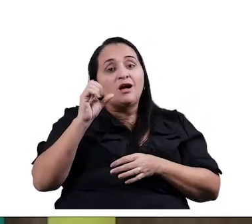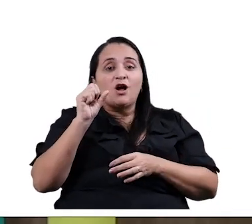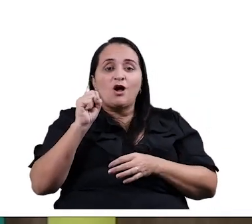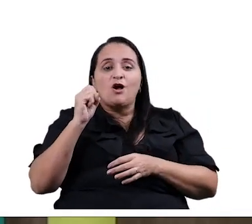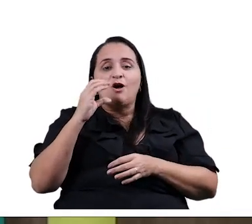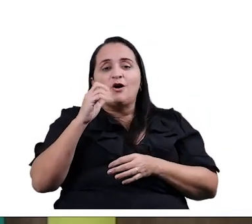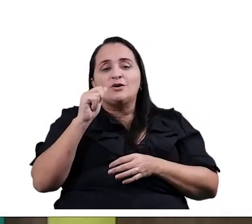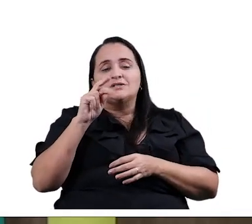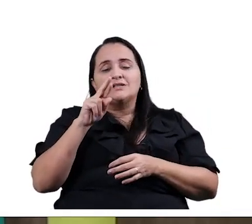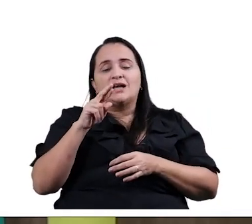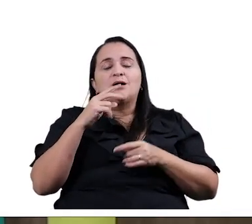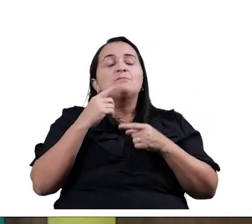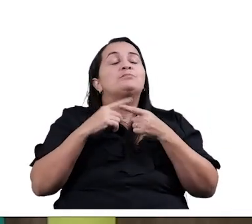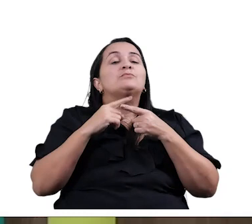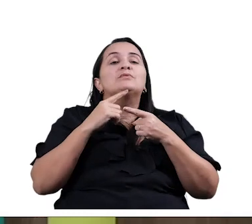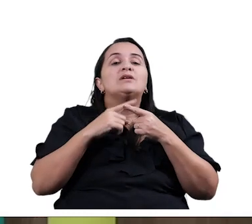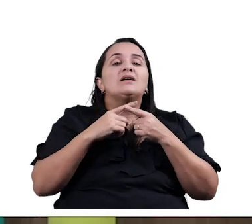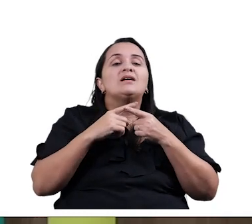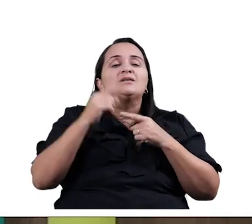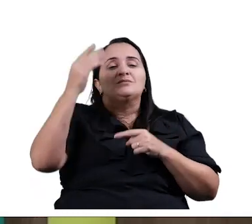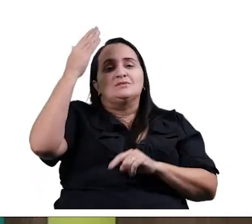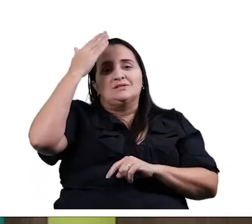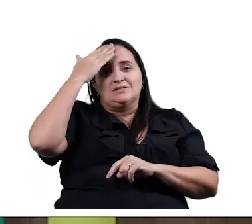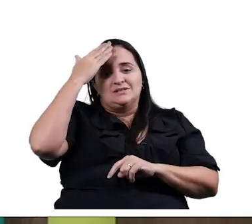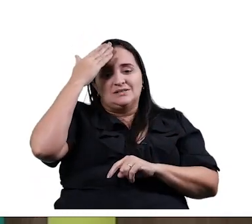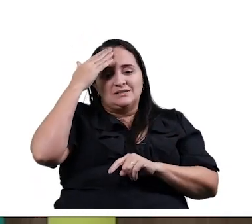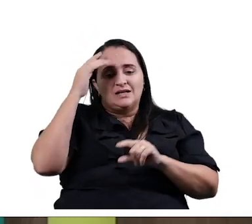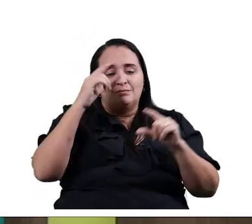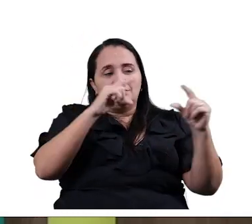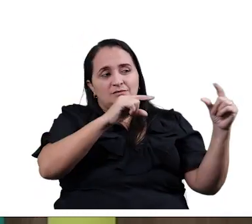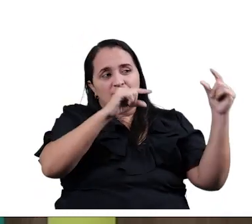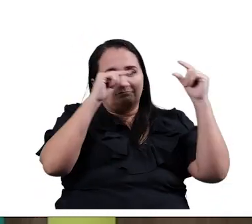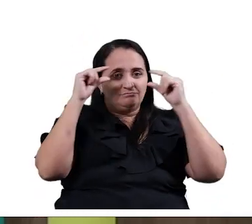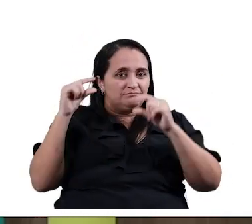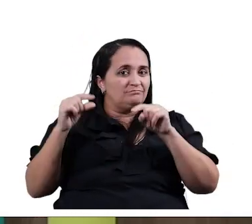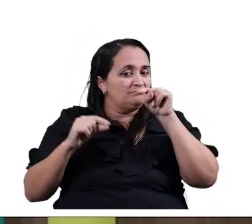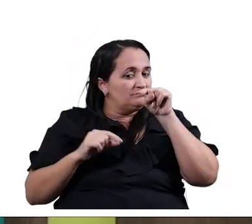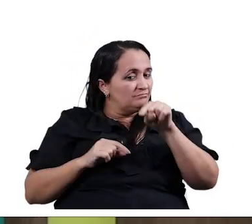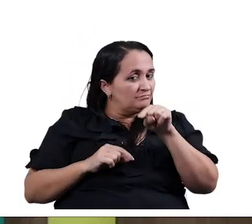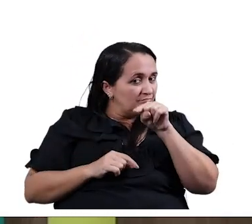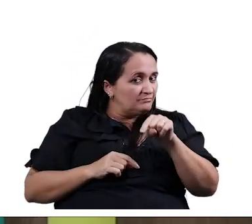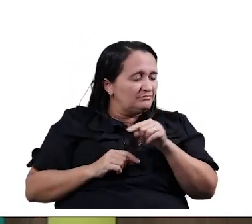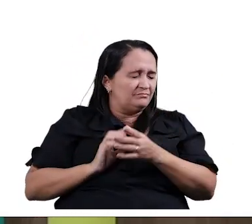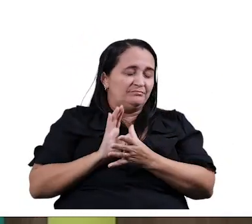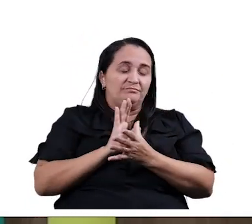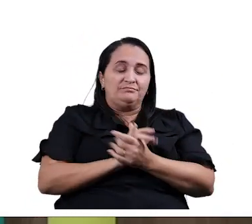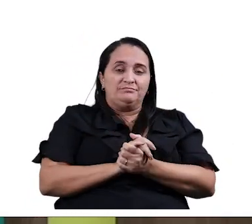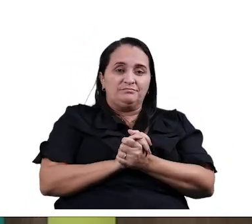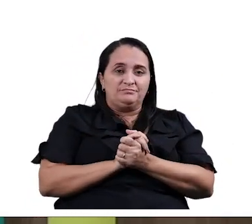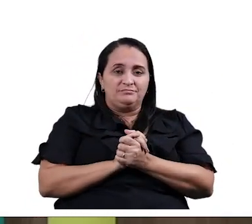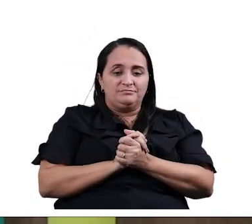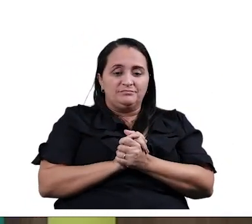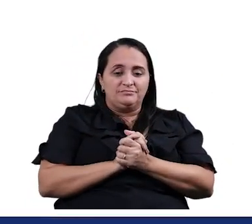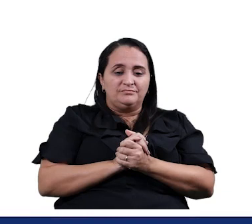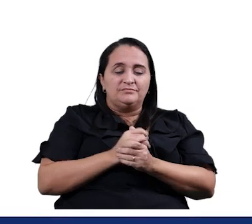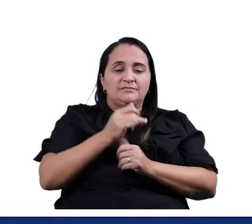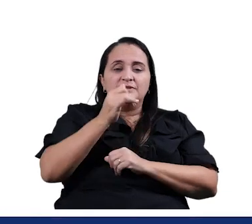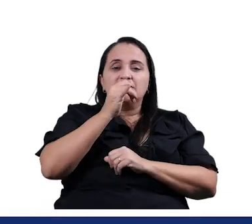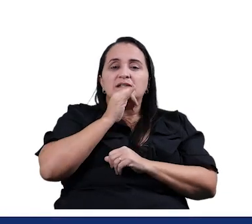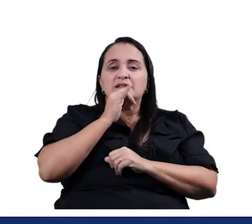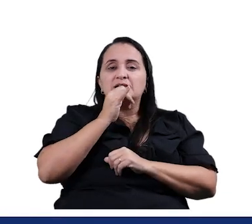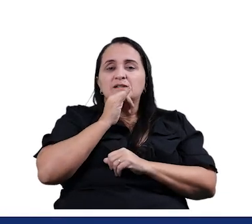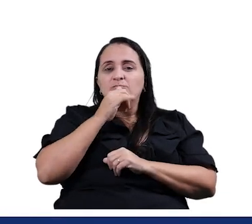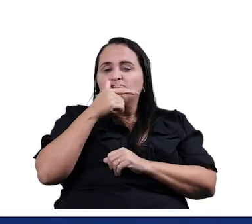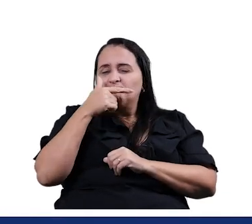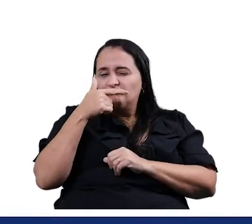Oscar. Eu sei que é Oscar porque eu sei de onde esse pedacinho foi retirado. Aqui, exemplo 2.